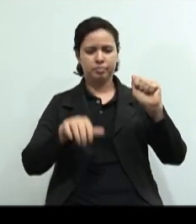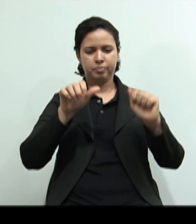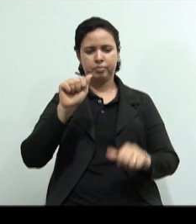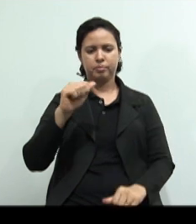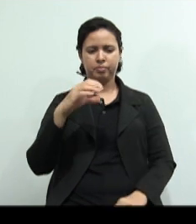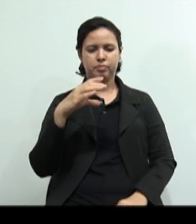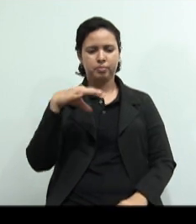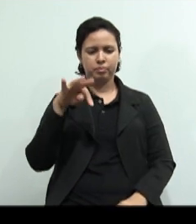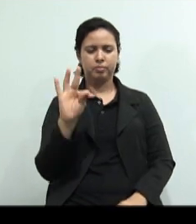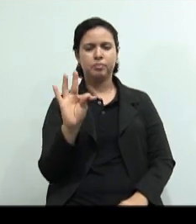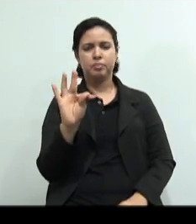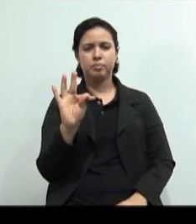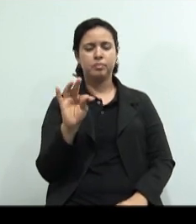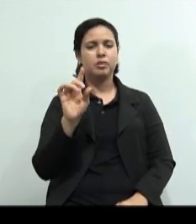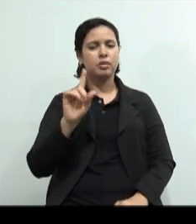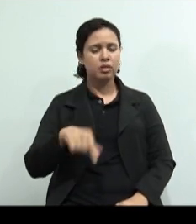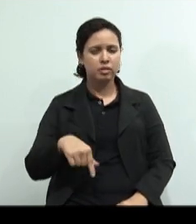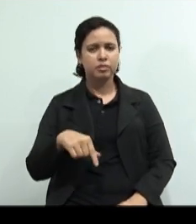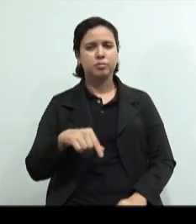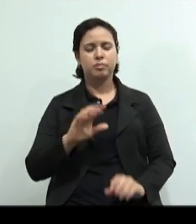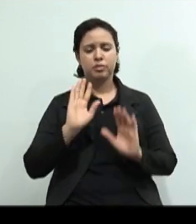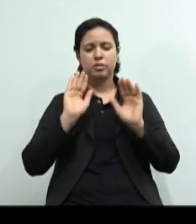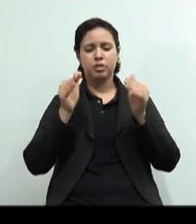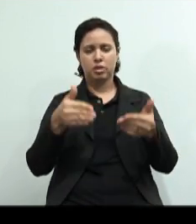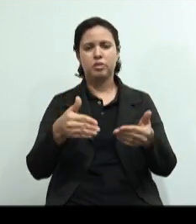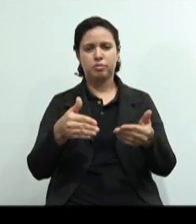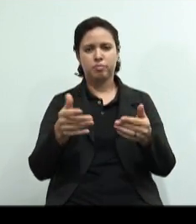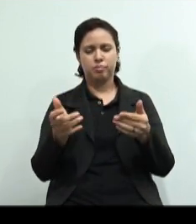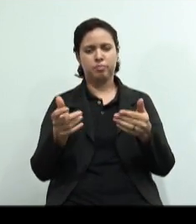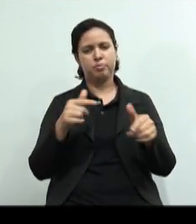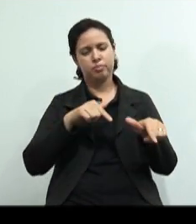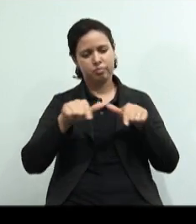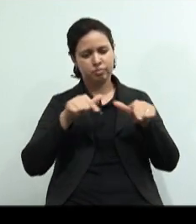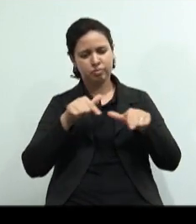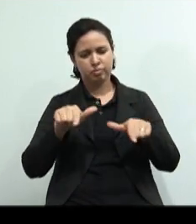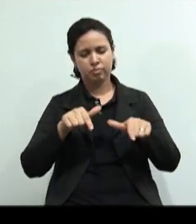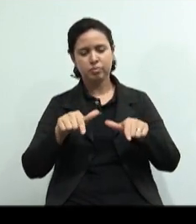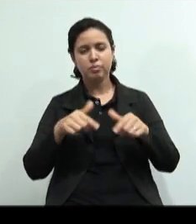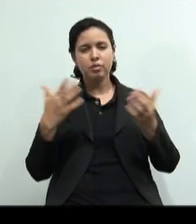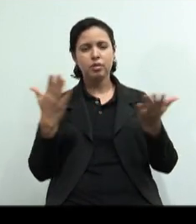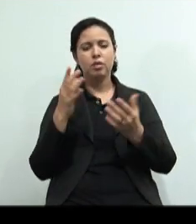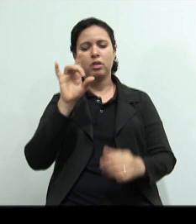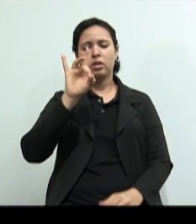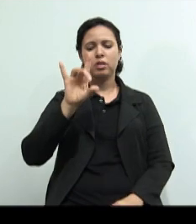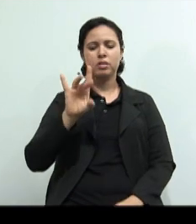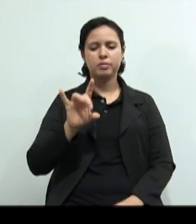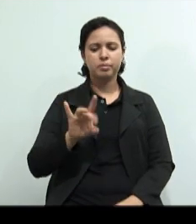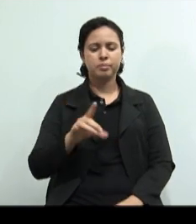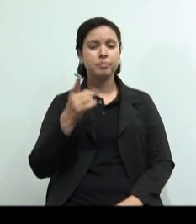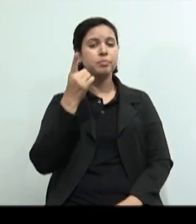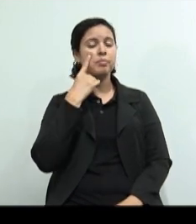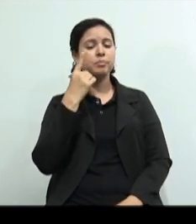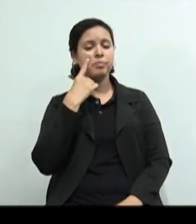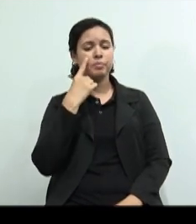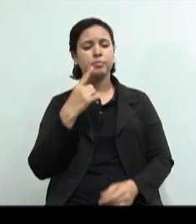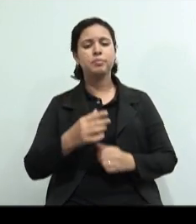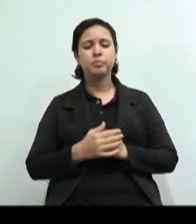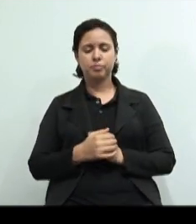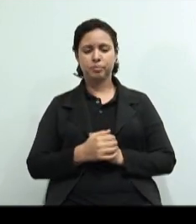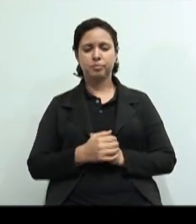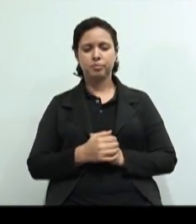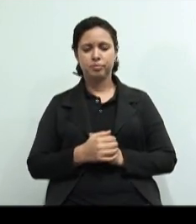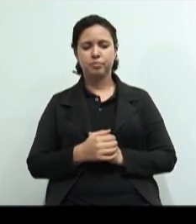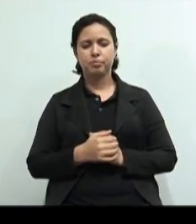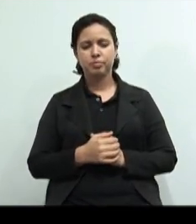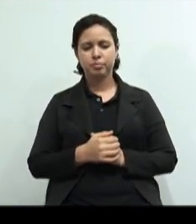act, que é ação, agir. Agora vamos ver cada um deles separadamente.